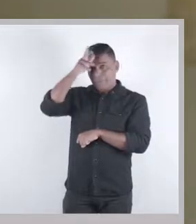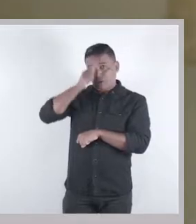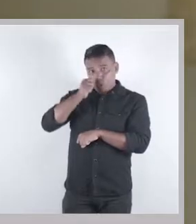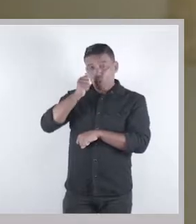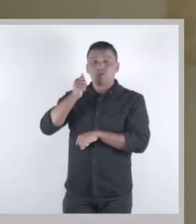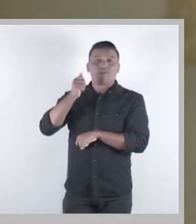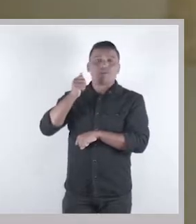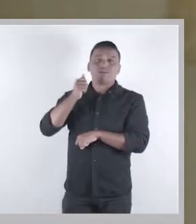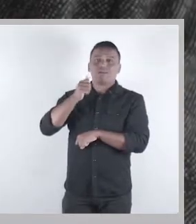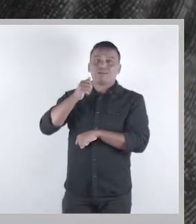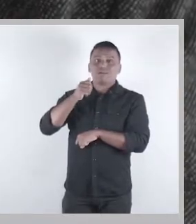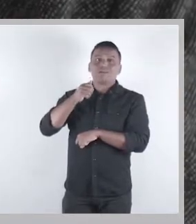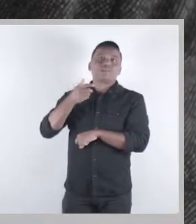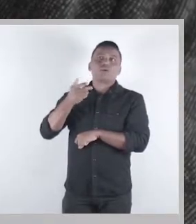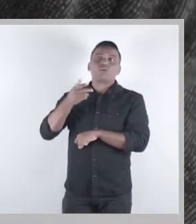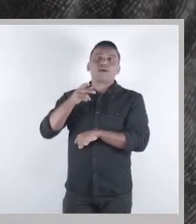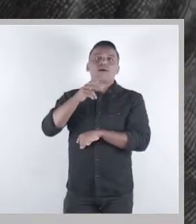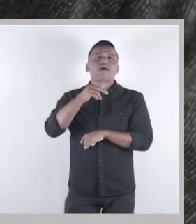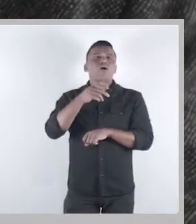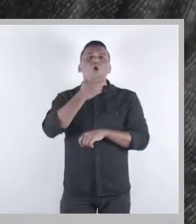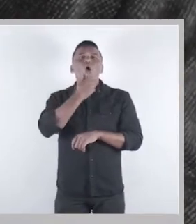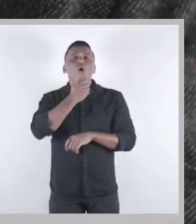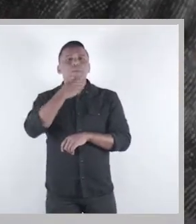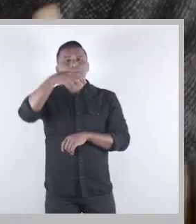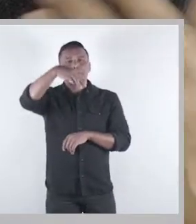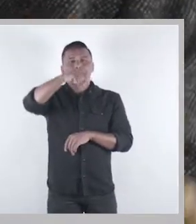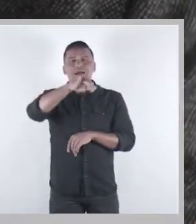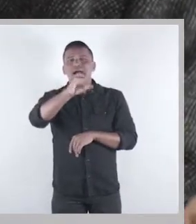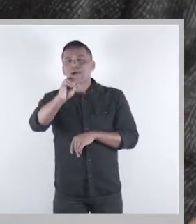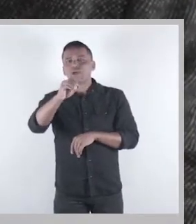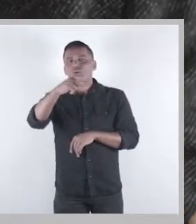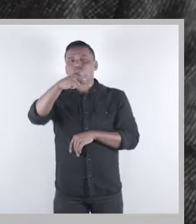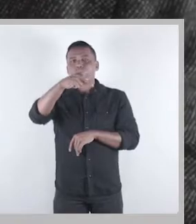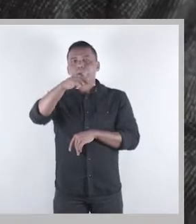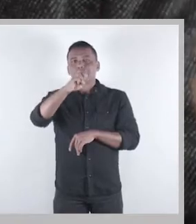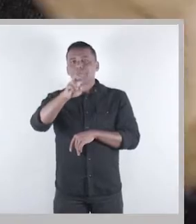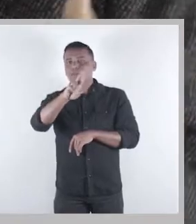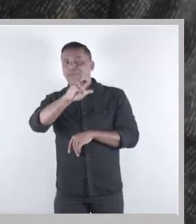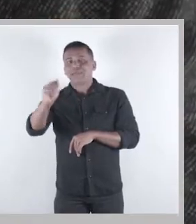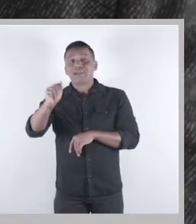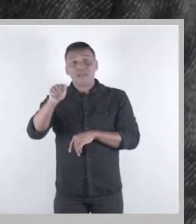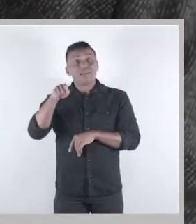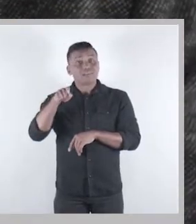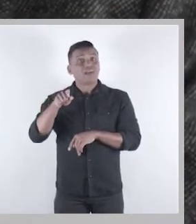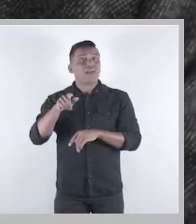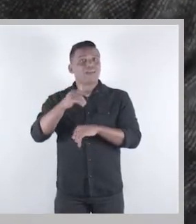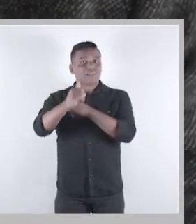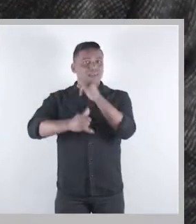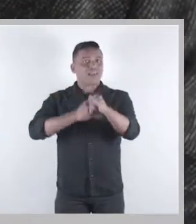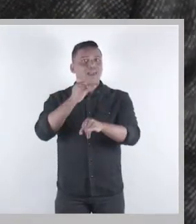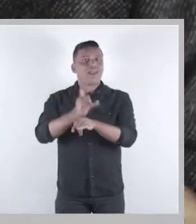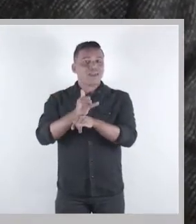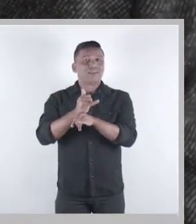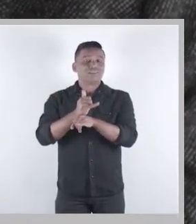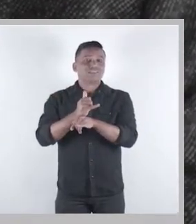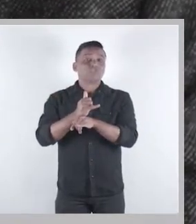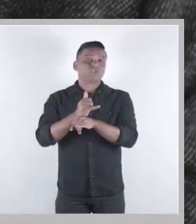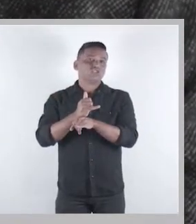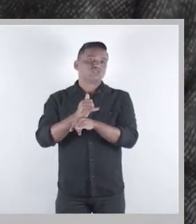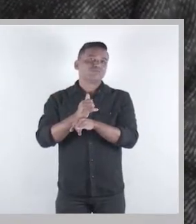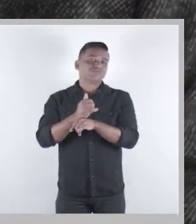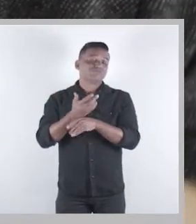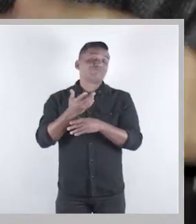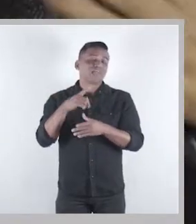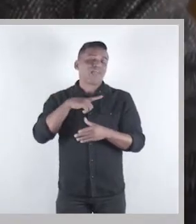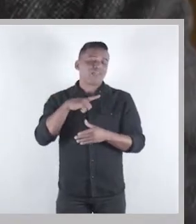ele tem uma tinha e tem uma revista eletrônica chamada valer hum Company e quando eu voltei ele fez contato comigo falando que tinha